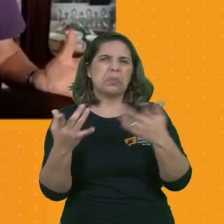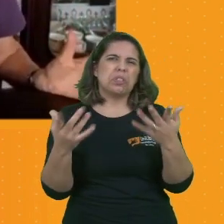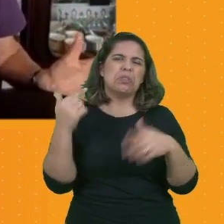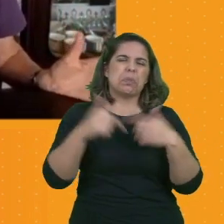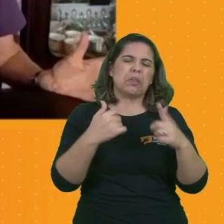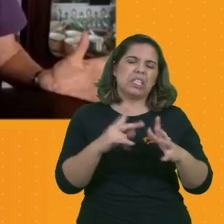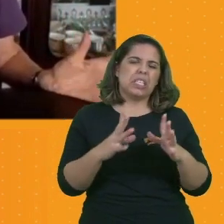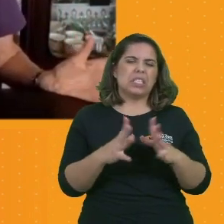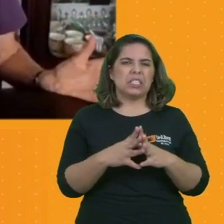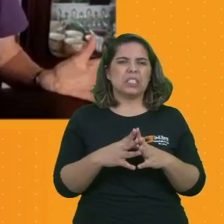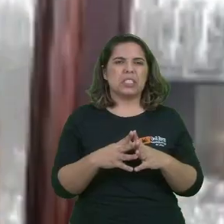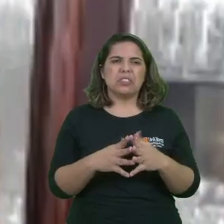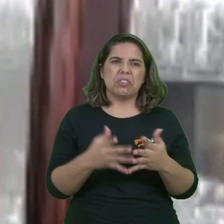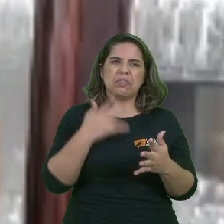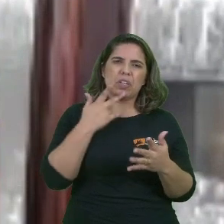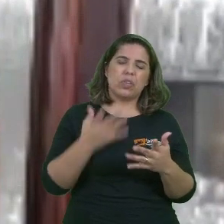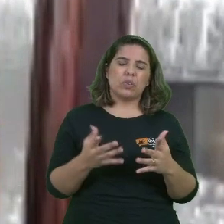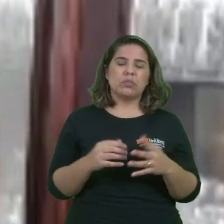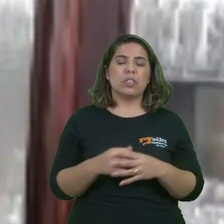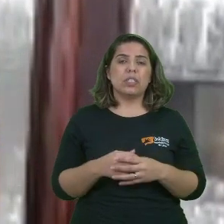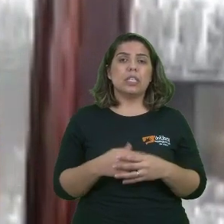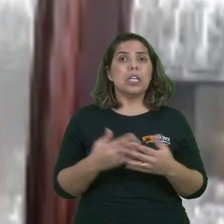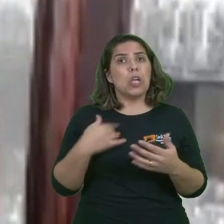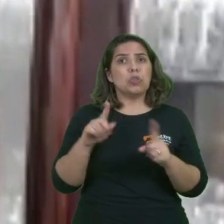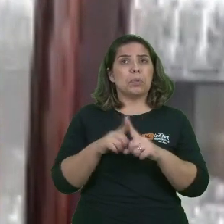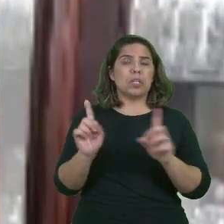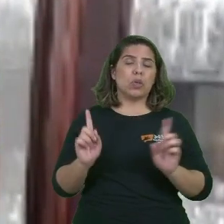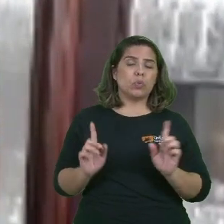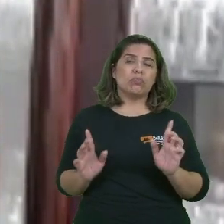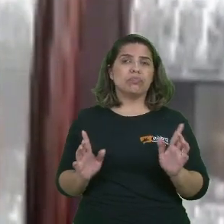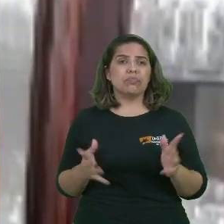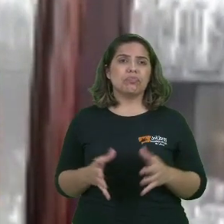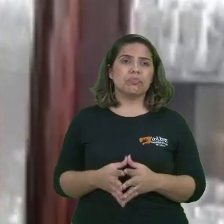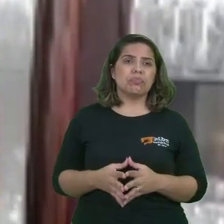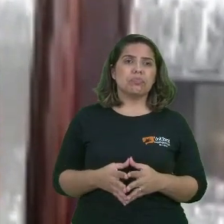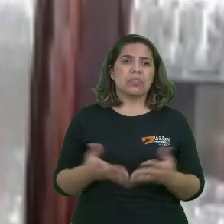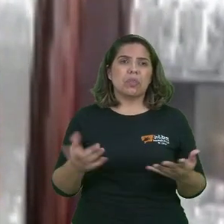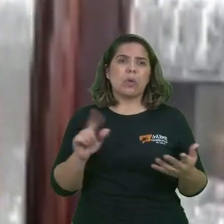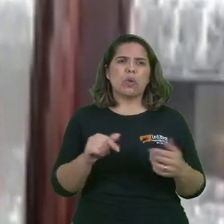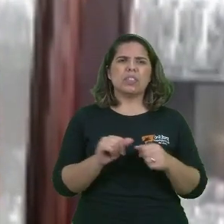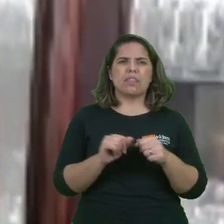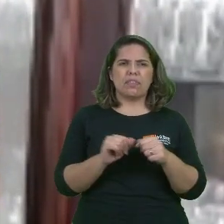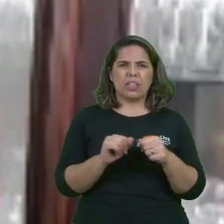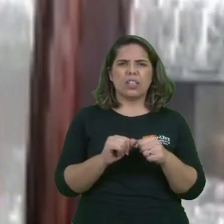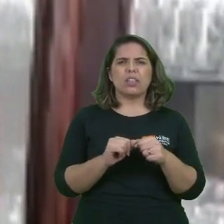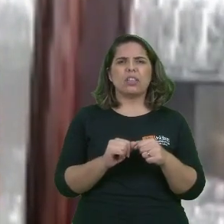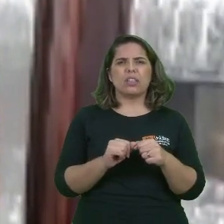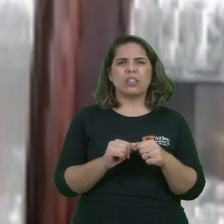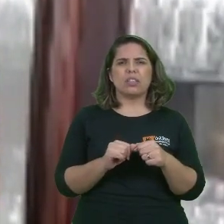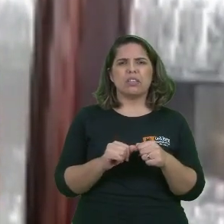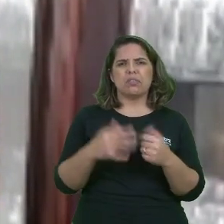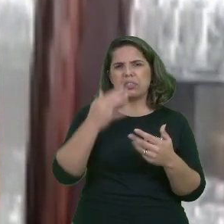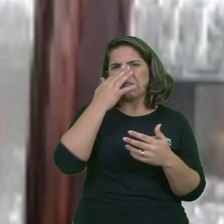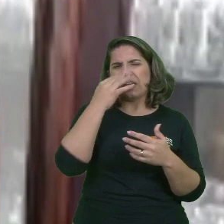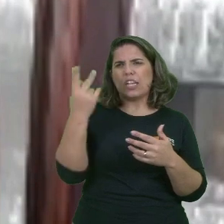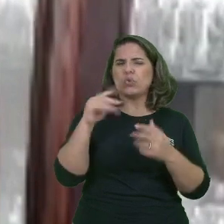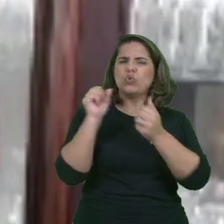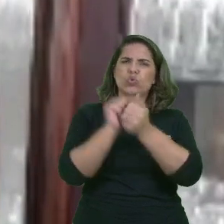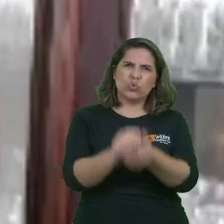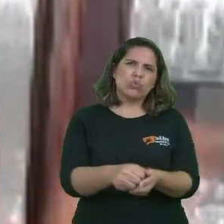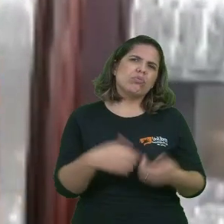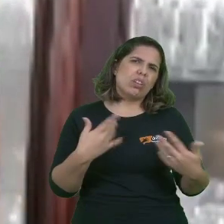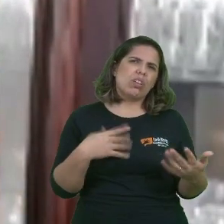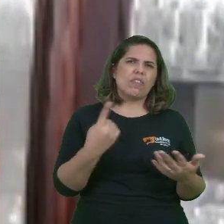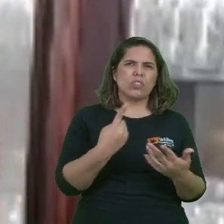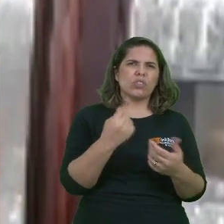peço ficado claro eu também não sei que eu sou uma coisa eu